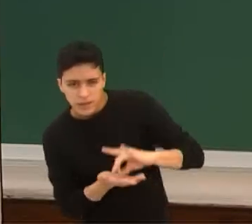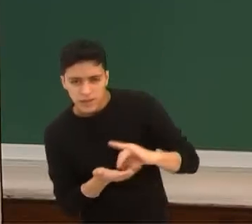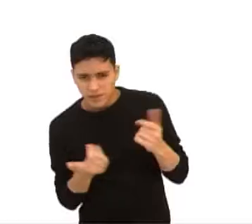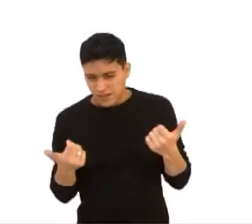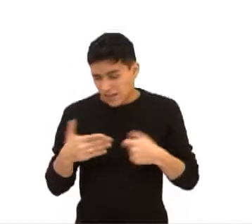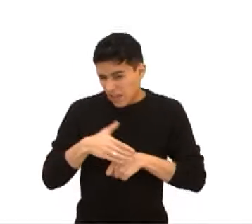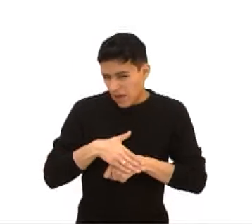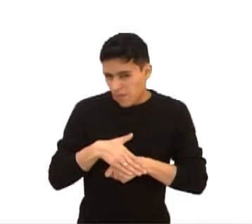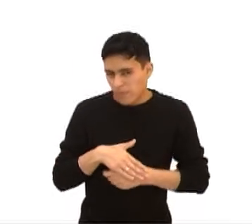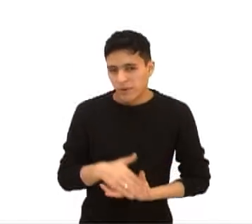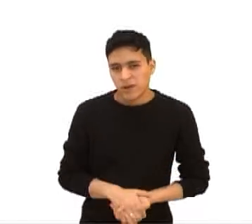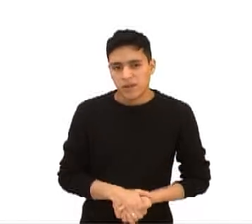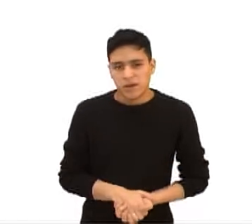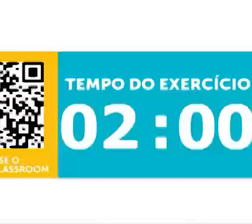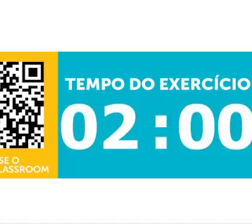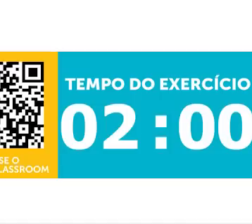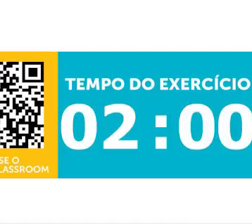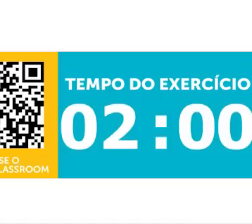na tela.